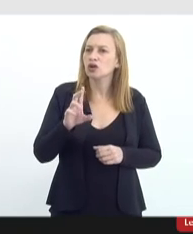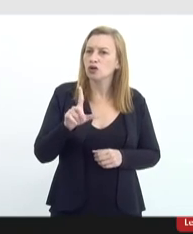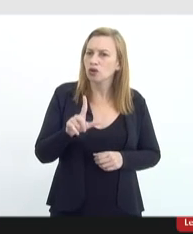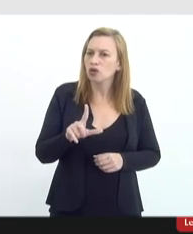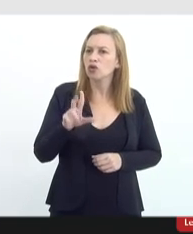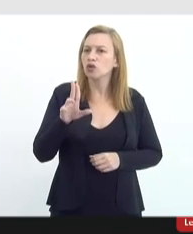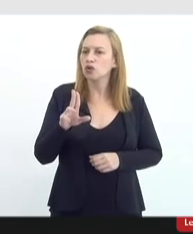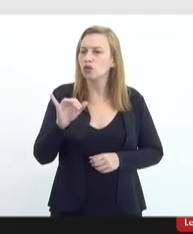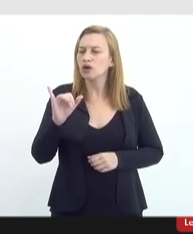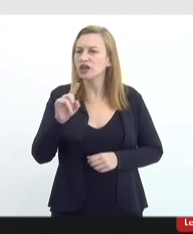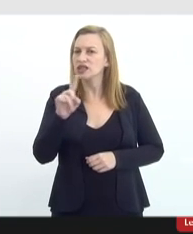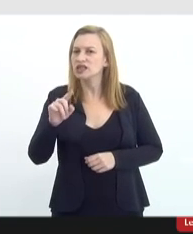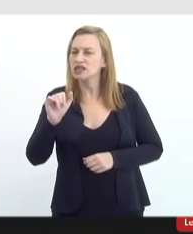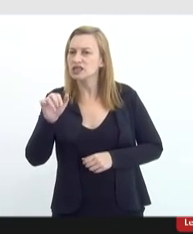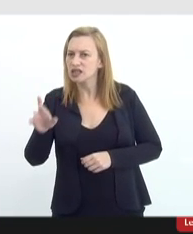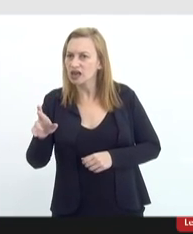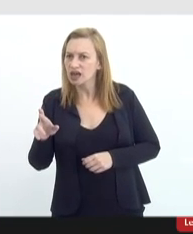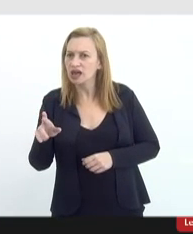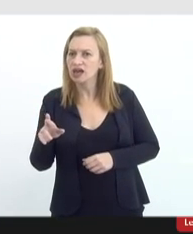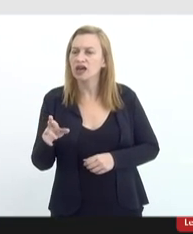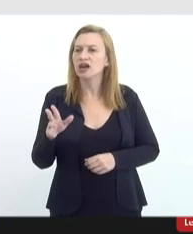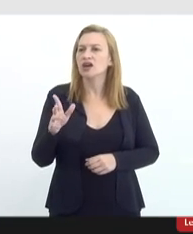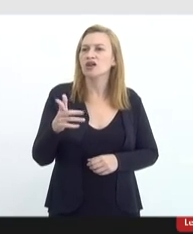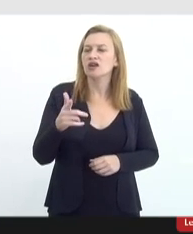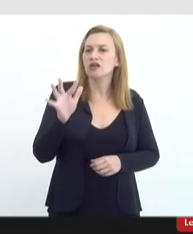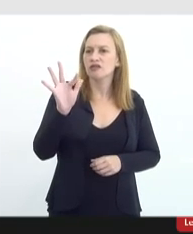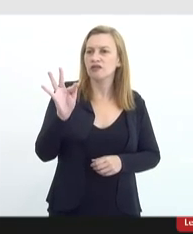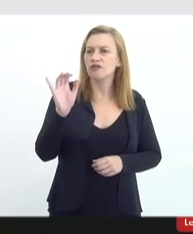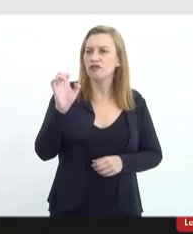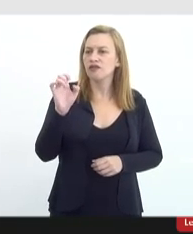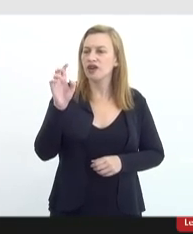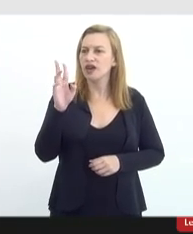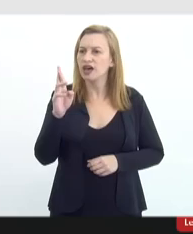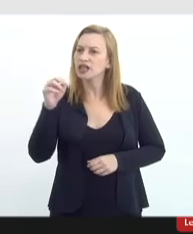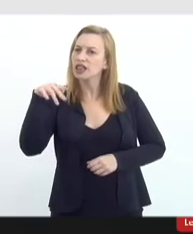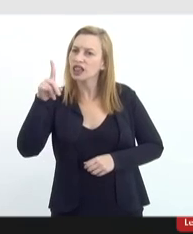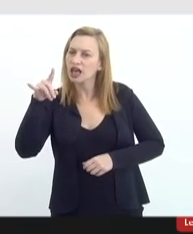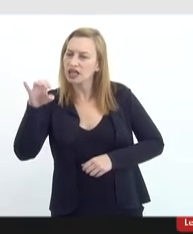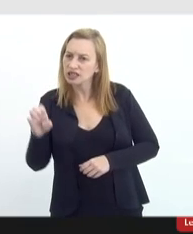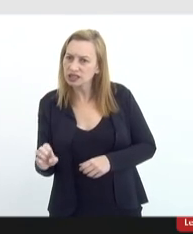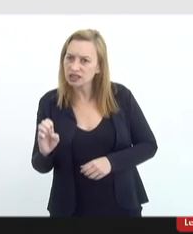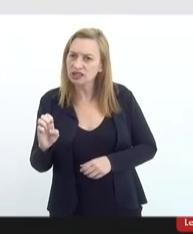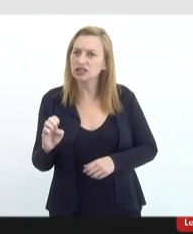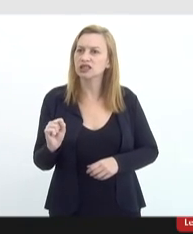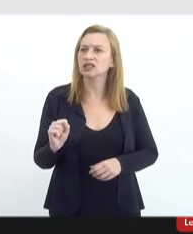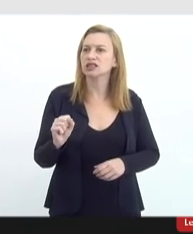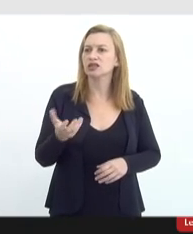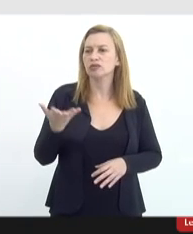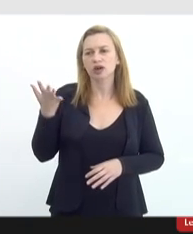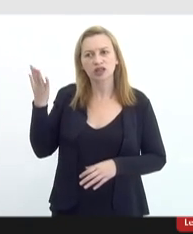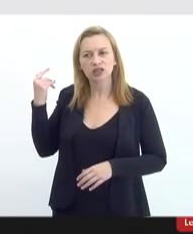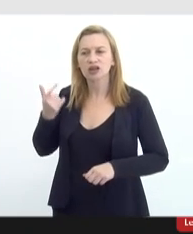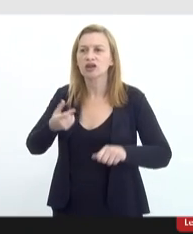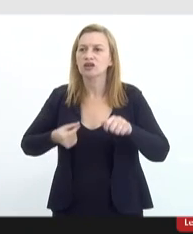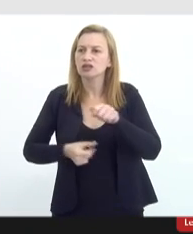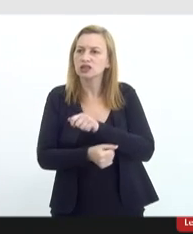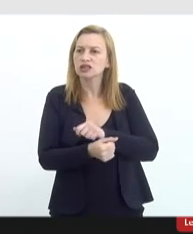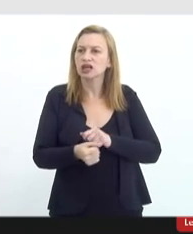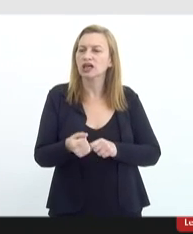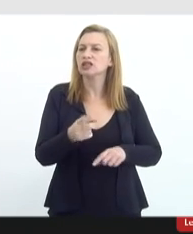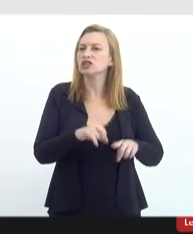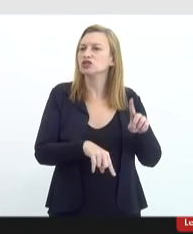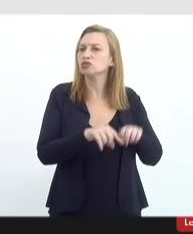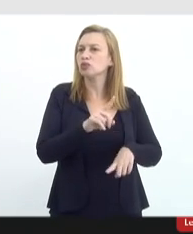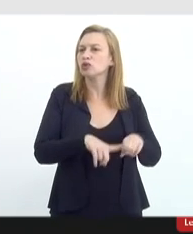liderança do Rubens César Fernandes, à época, um pool de agências, né, que financiaram esse material, que foi